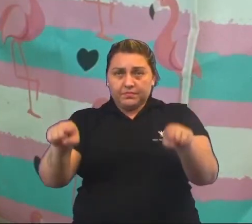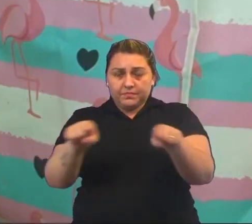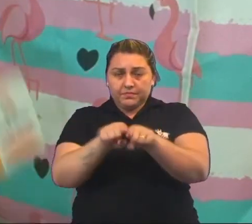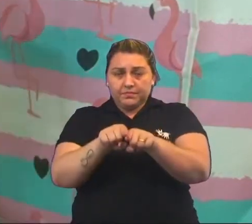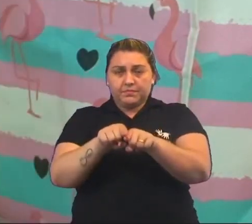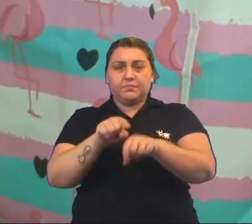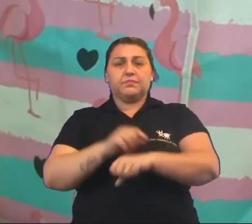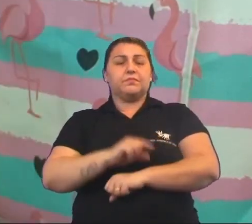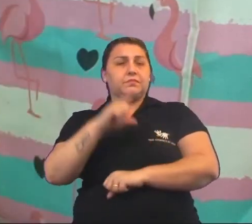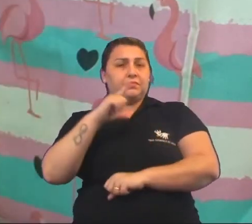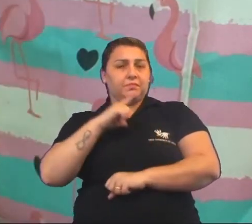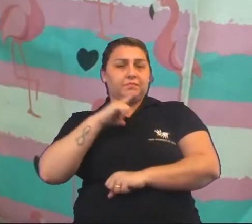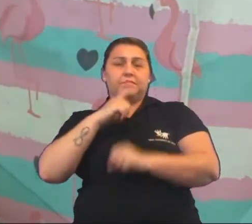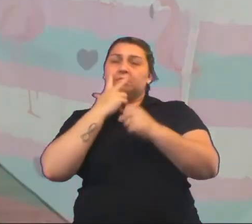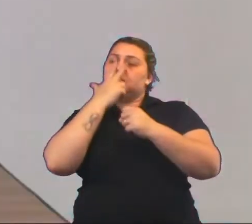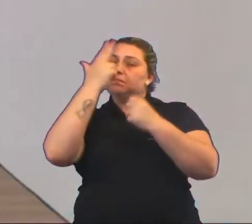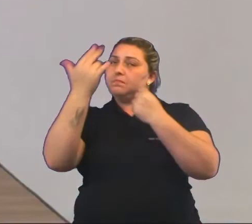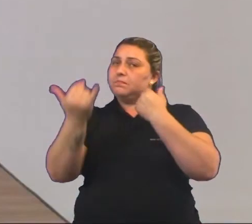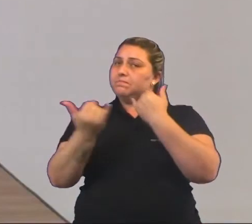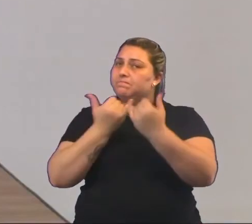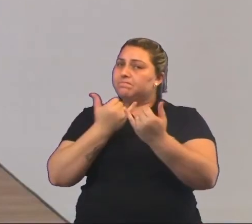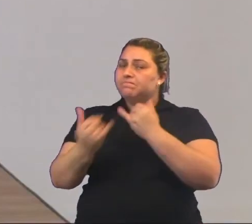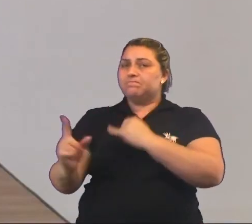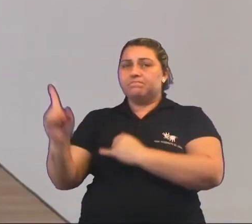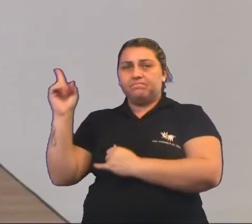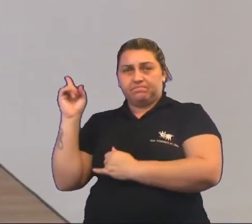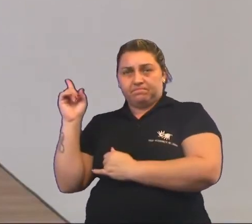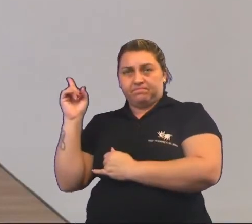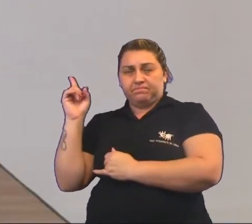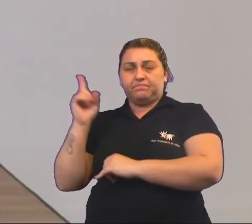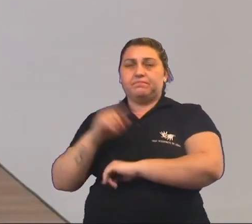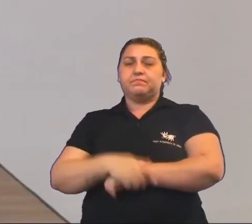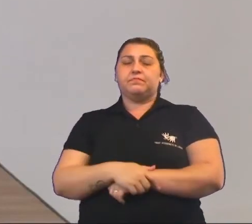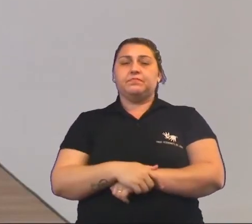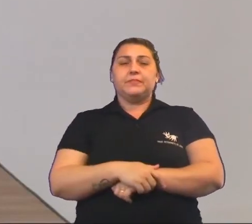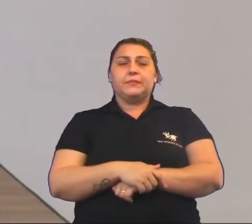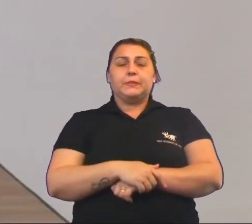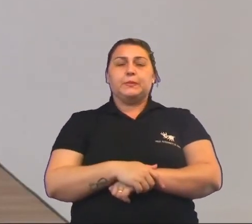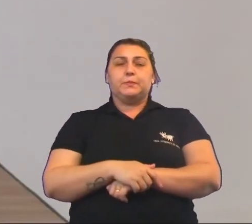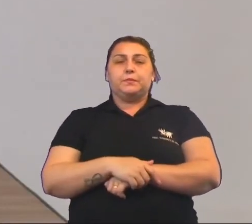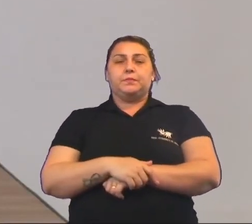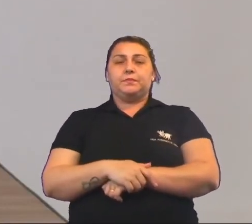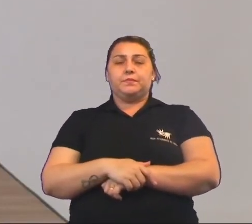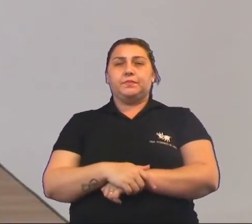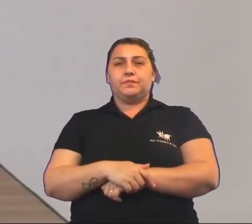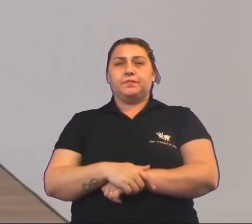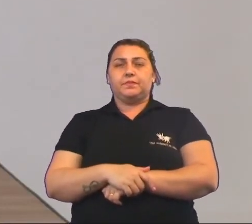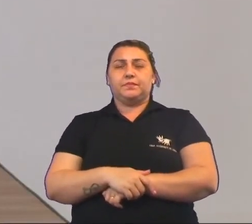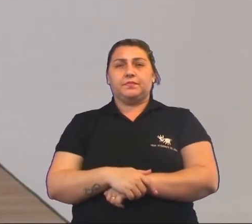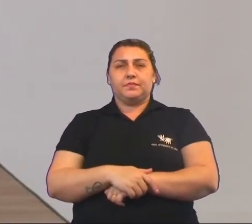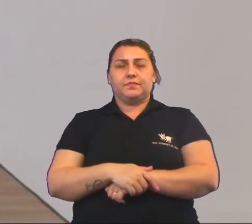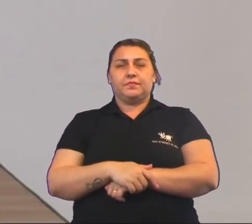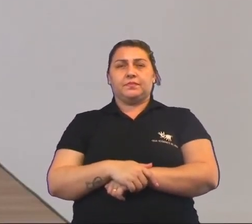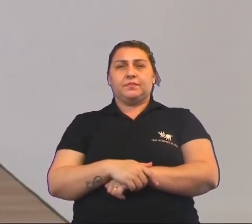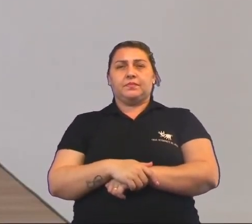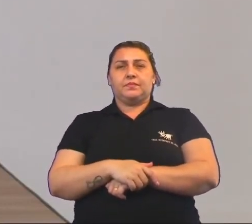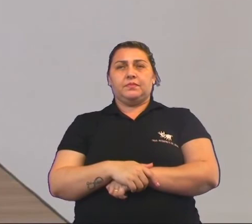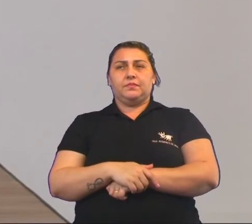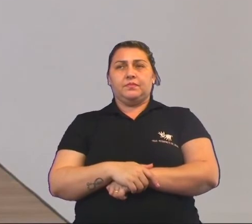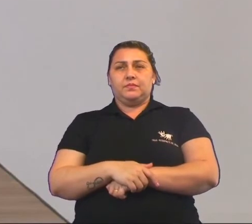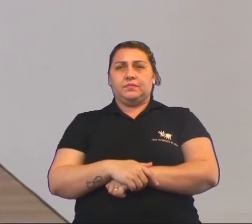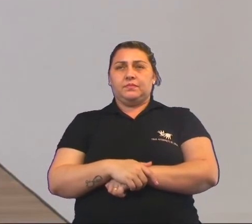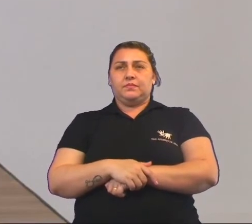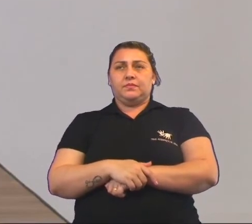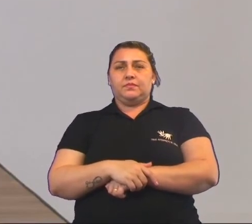E aqui nós temos um objeto parecido com ele. Este se parece, esta embalagem é muito parecida, não é